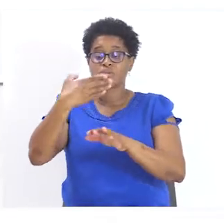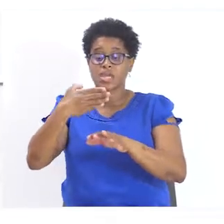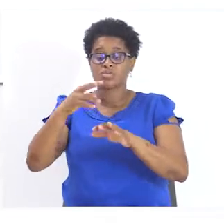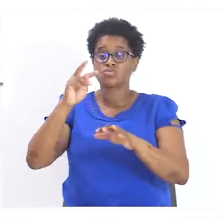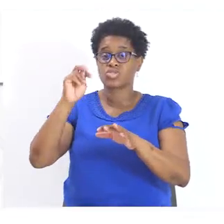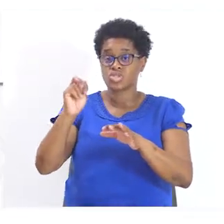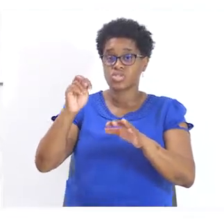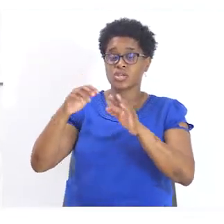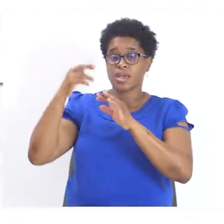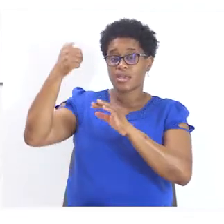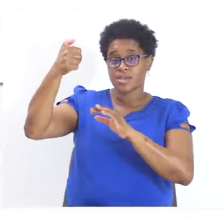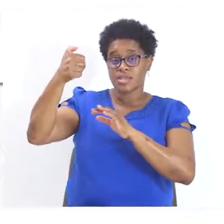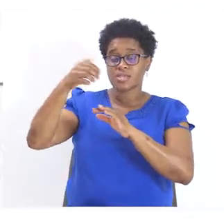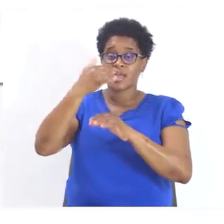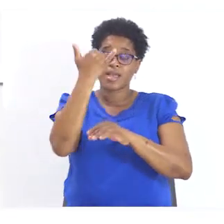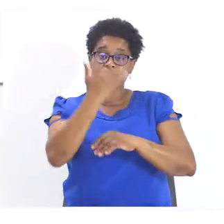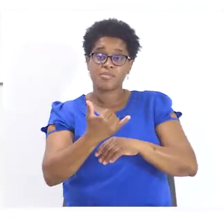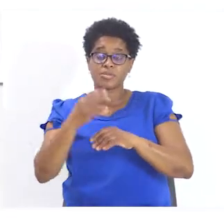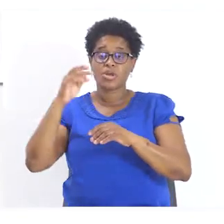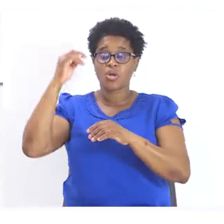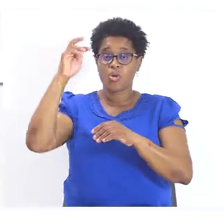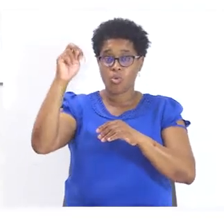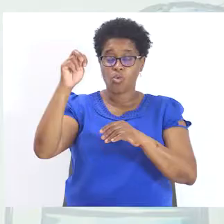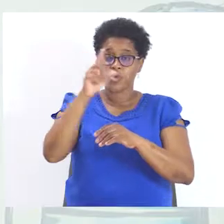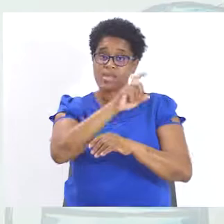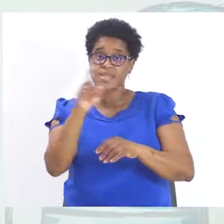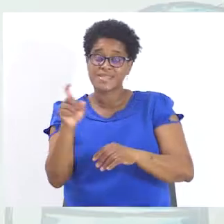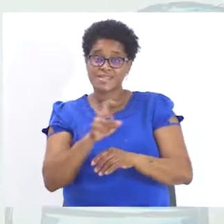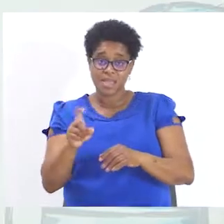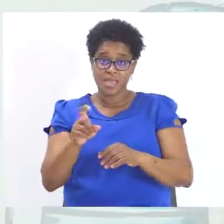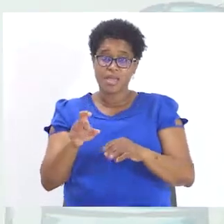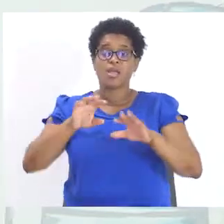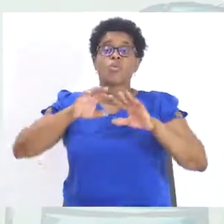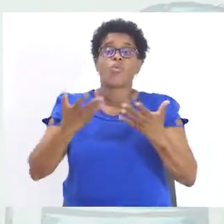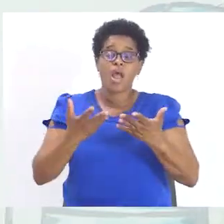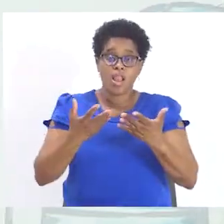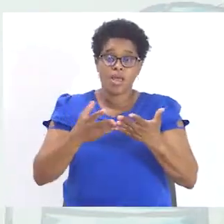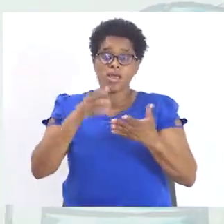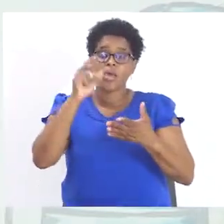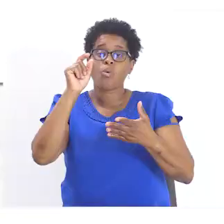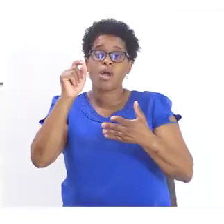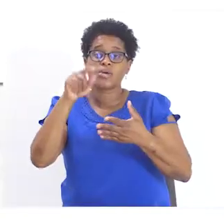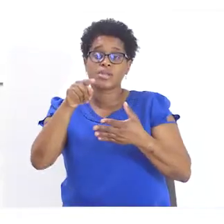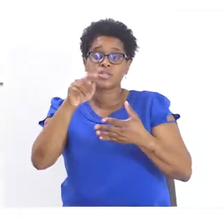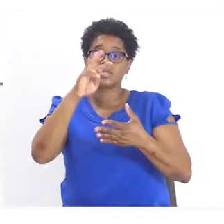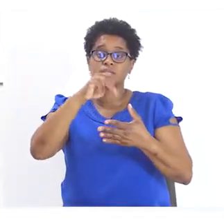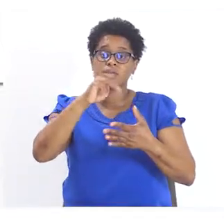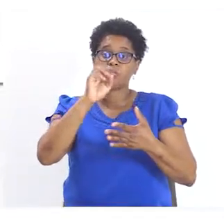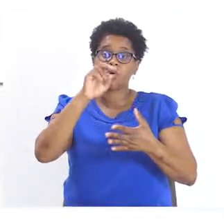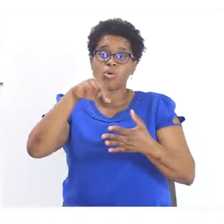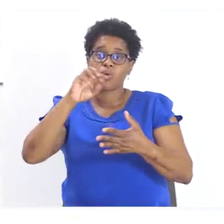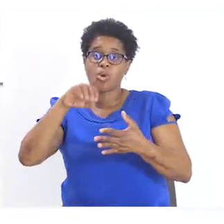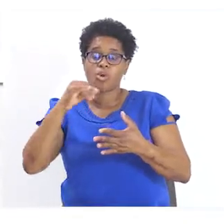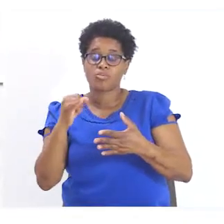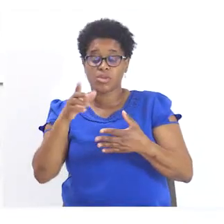à quinta, y ao cubo, z. Qual é o grau desse monômio? Nós